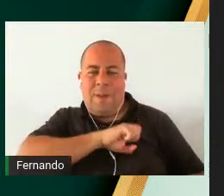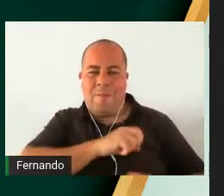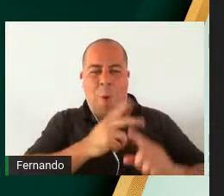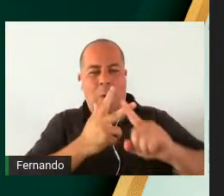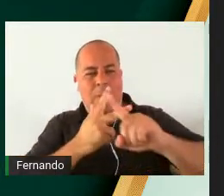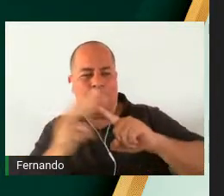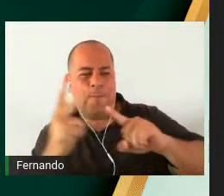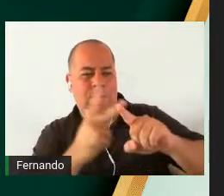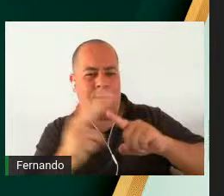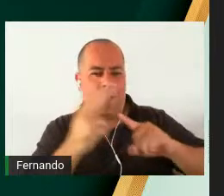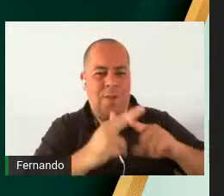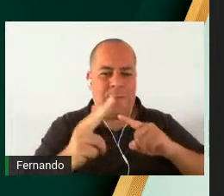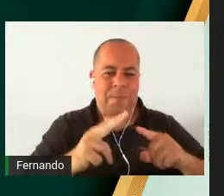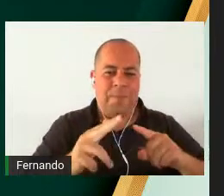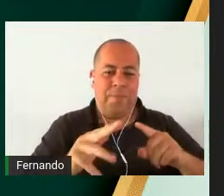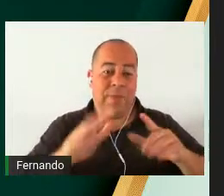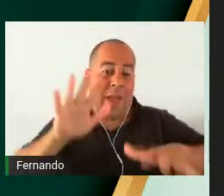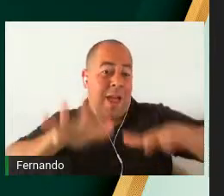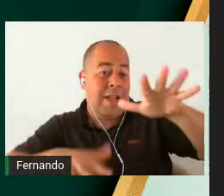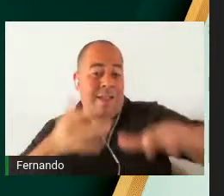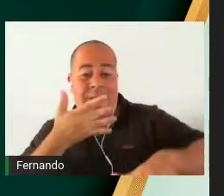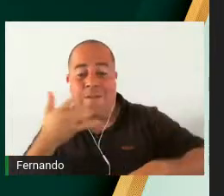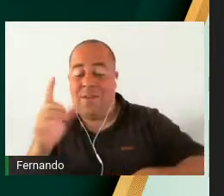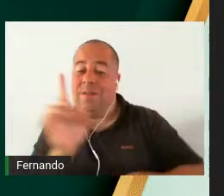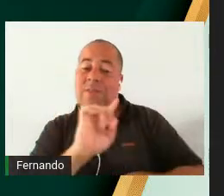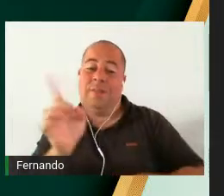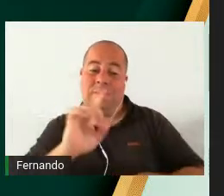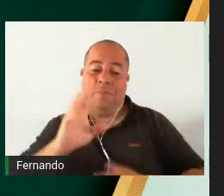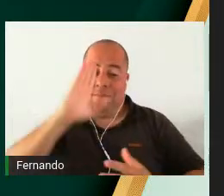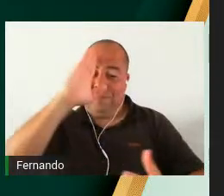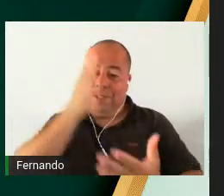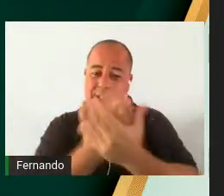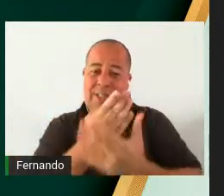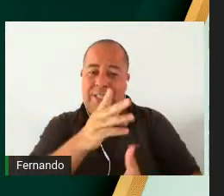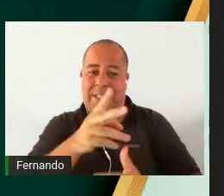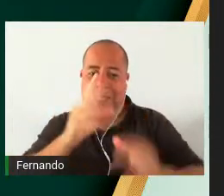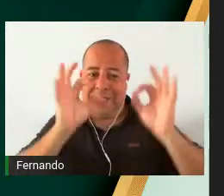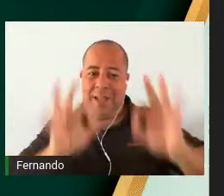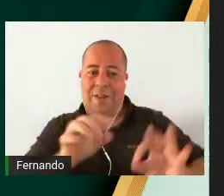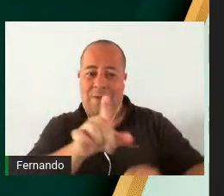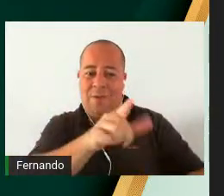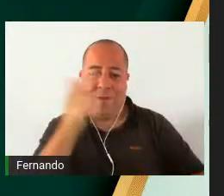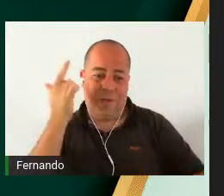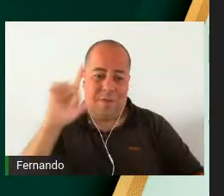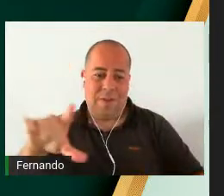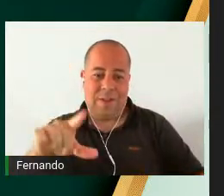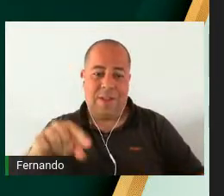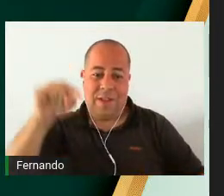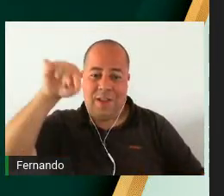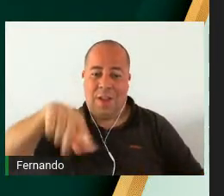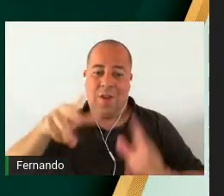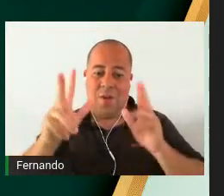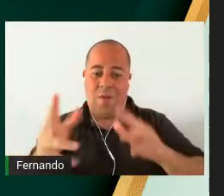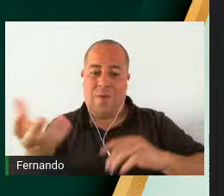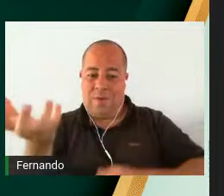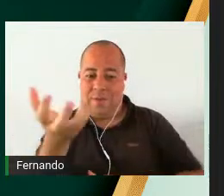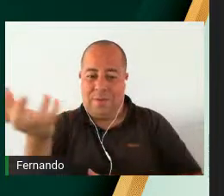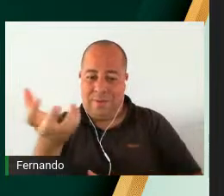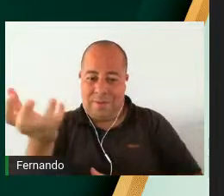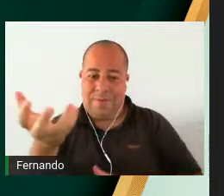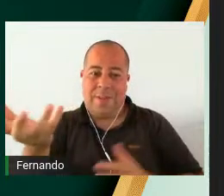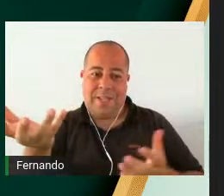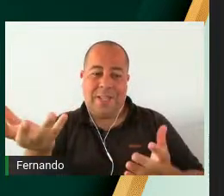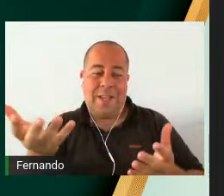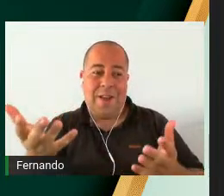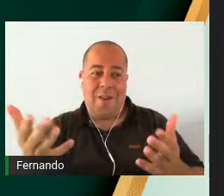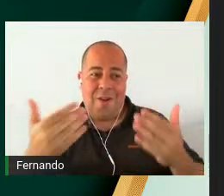né? Às vezes não é tão fácil, mas tenho certeza que conseguirão. Como Campus Caçapava do Sul, me despeço aqui de